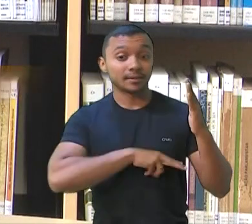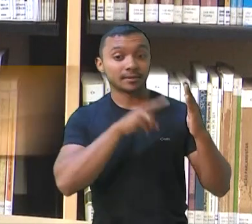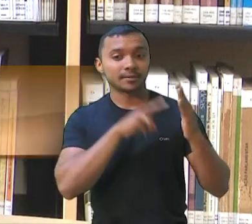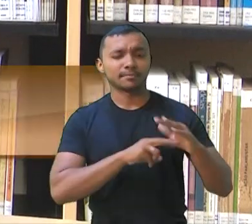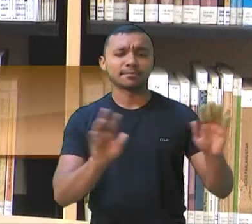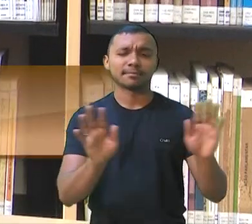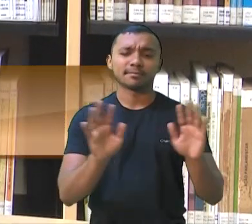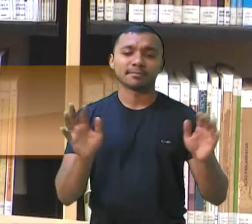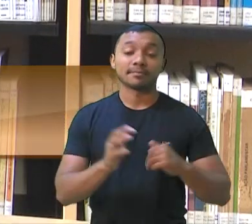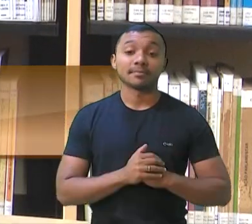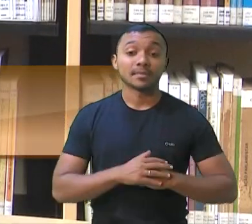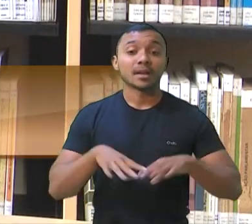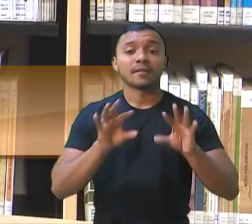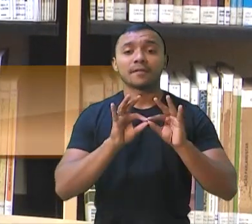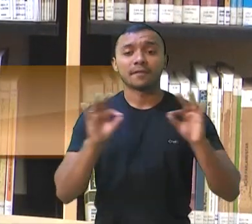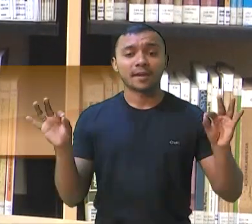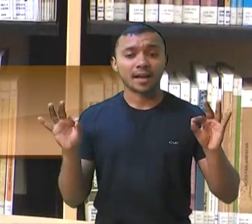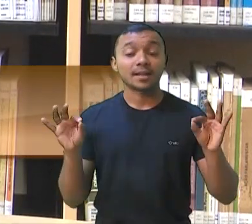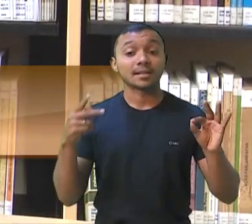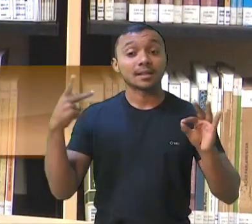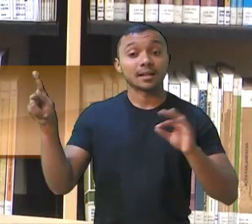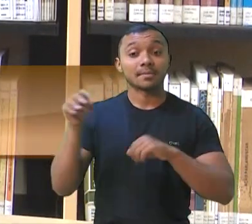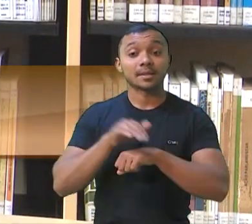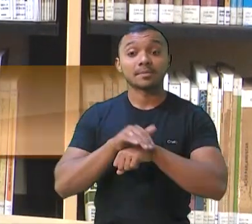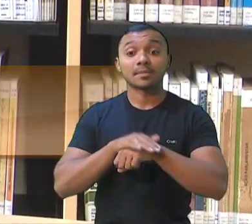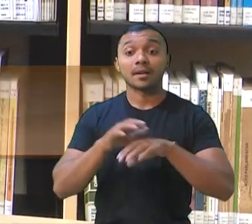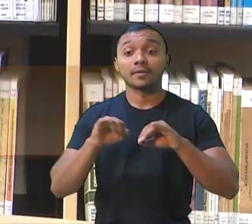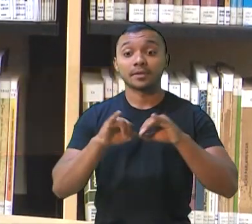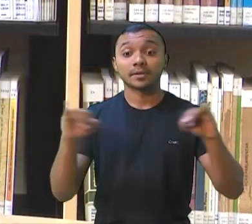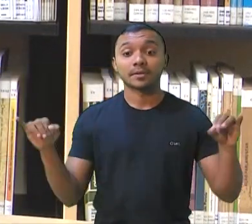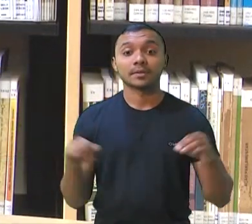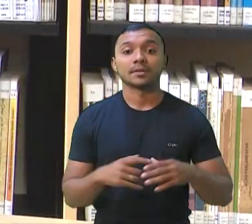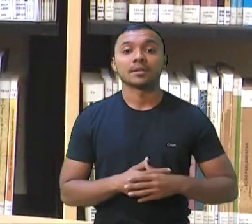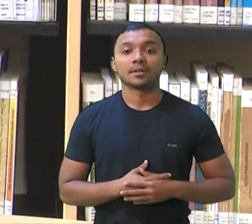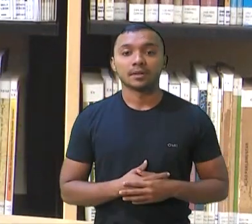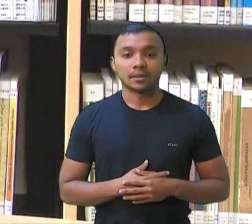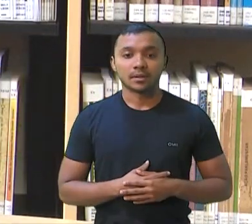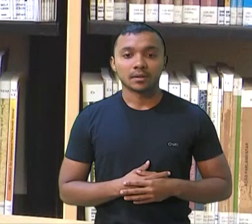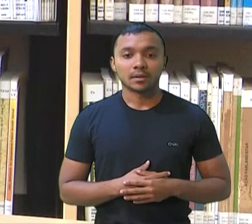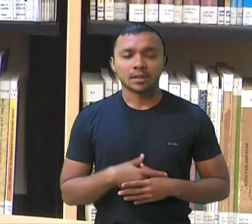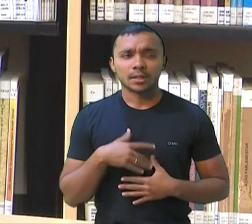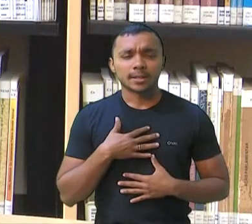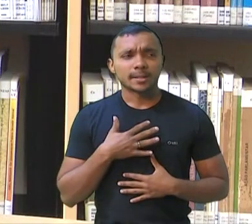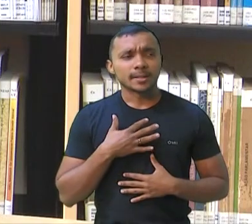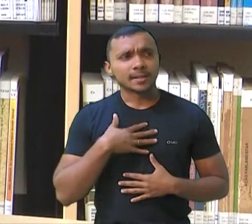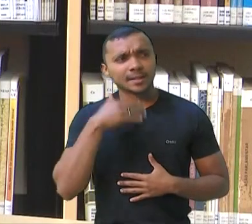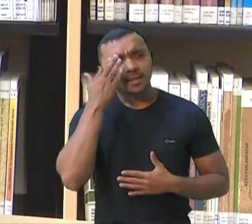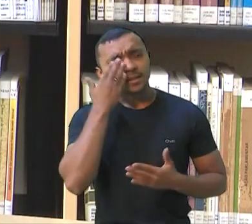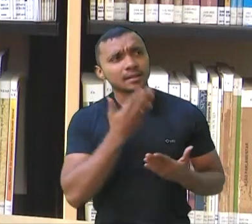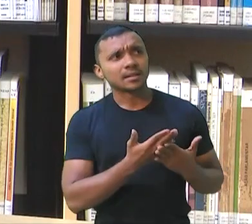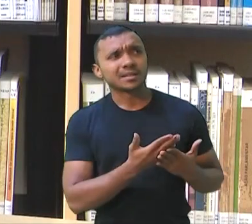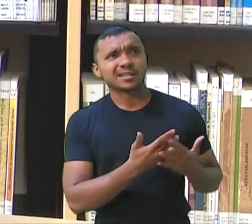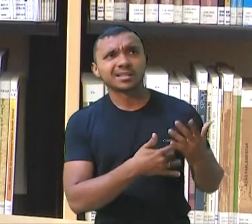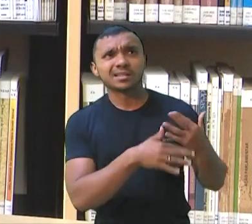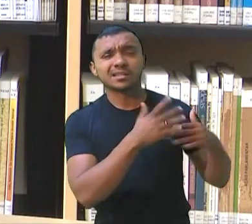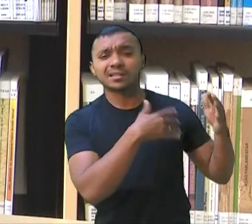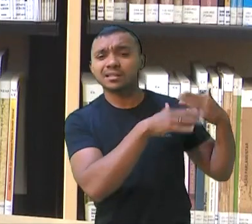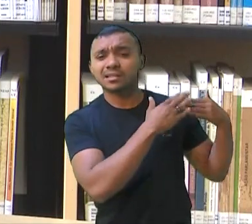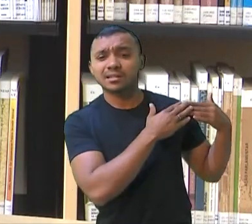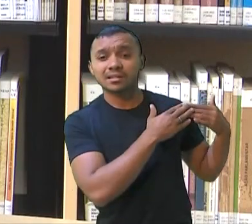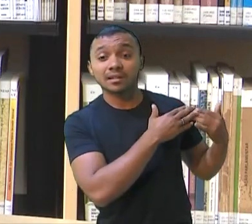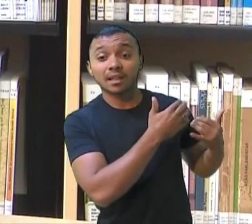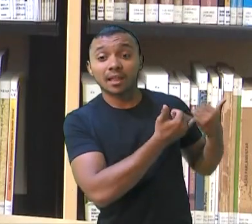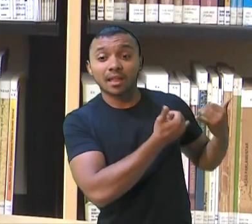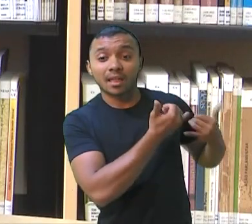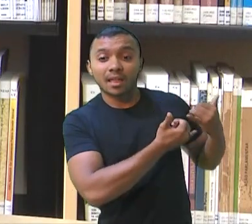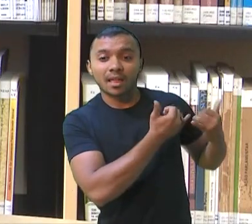agora, mas é uma frase muito sintética dele: Eduardo, até hoje eu não acredito. Aquela brincadeira que a gente fazia lá de fazer